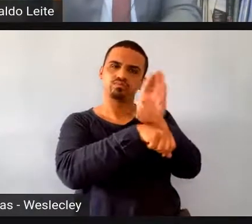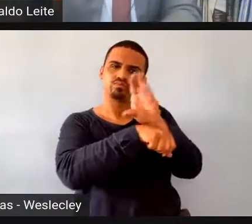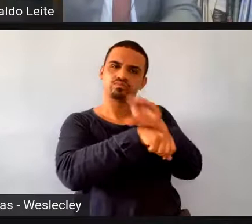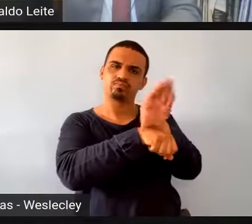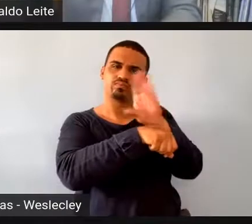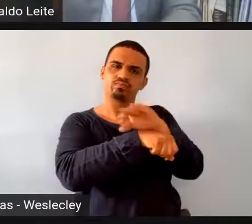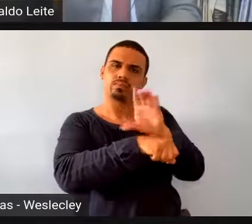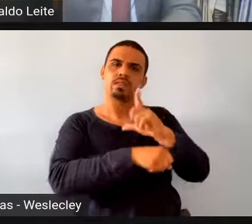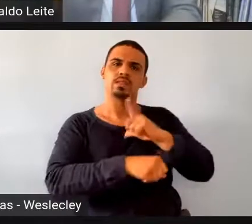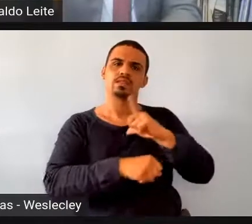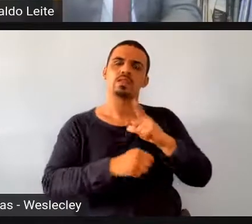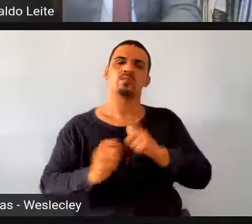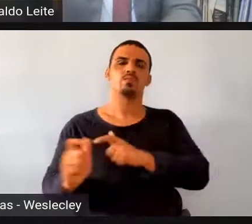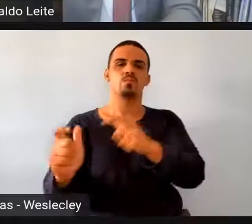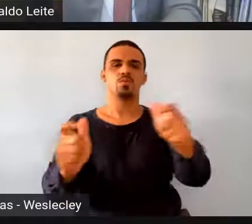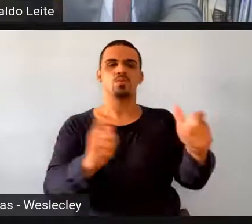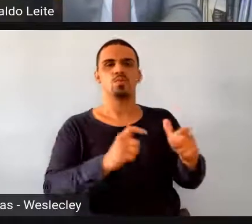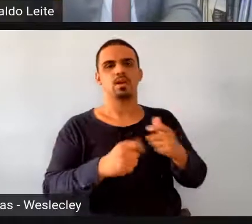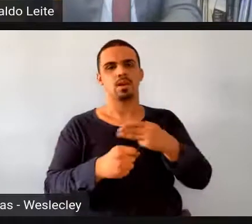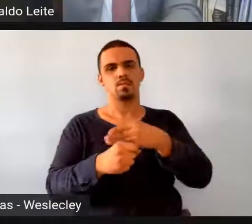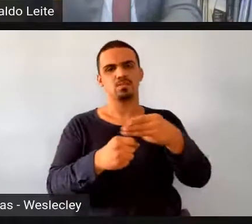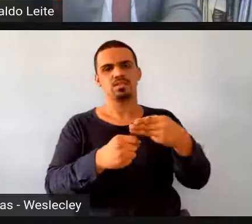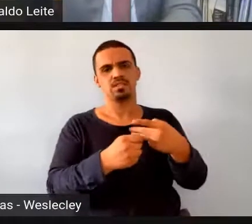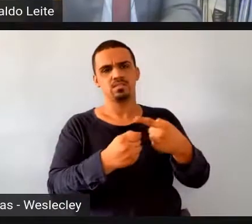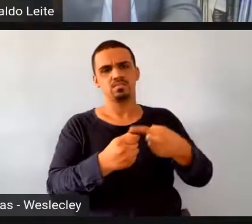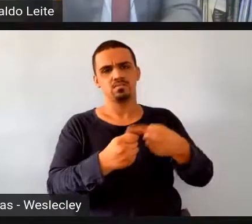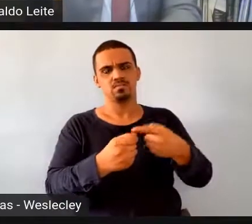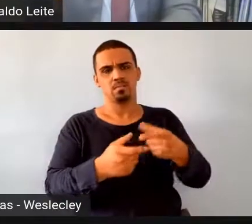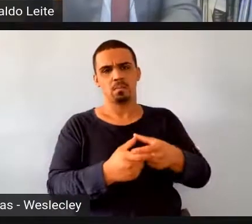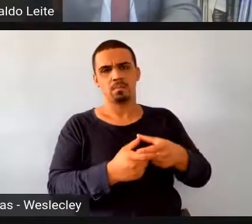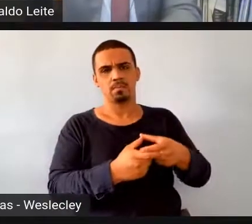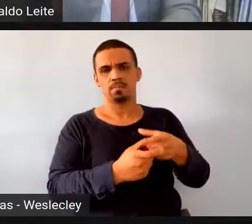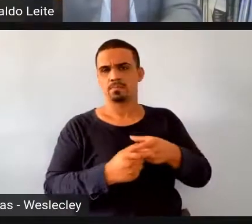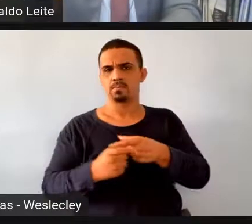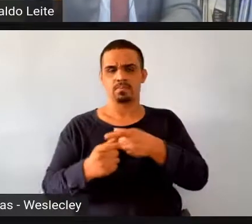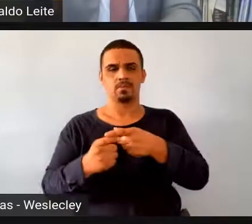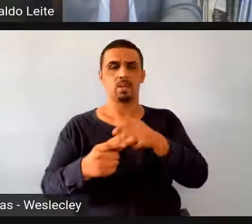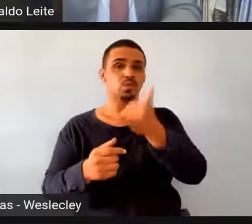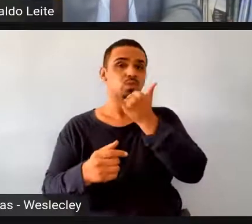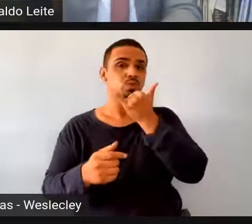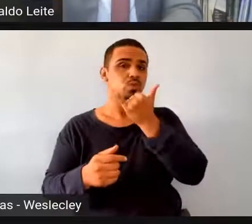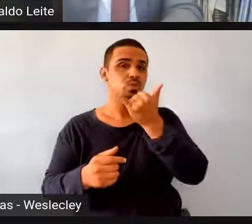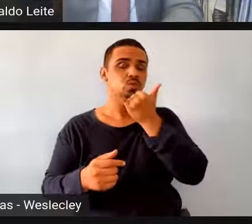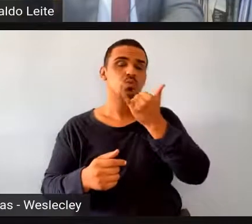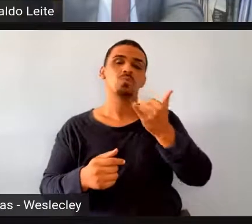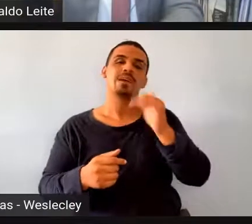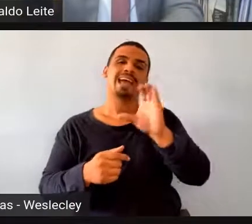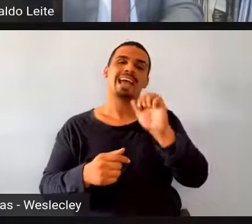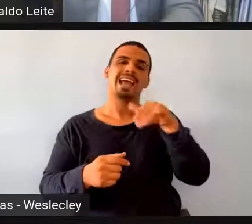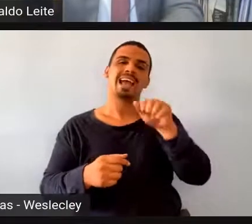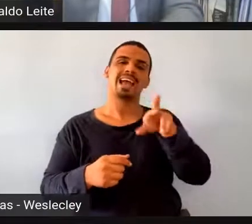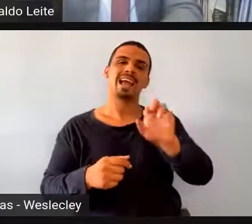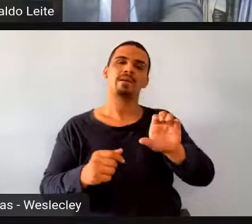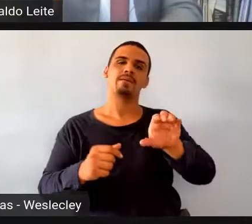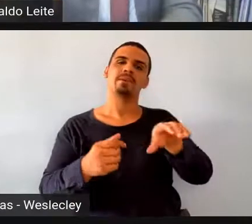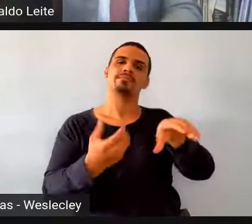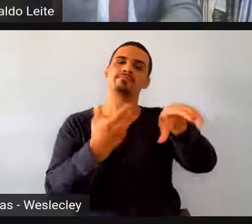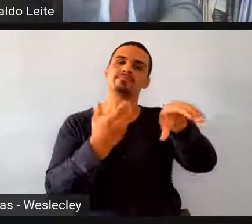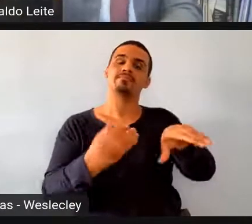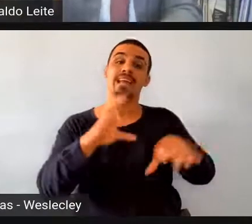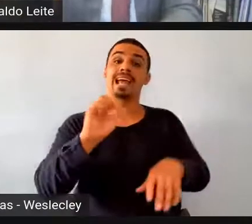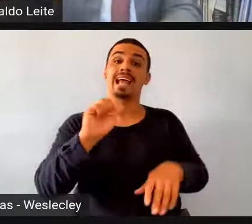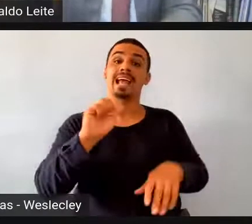eleições municipais não seria tão importante. Mas no caso da Câmara dos Deputados, perdão,